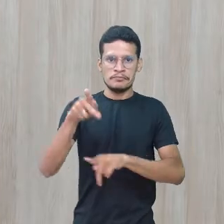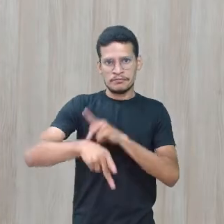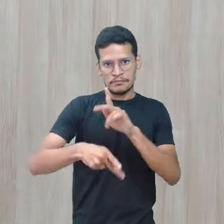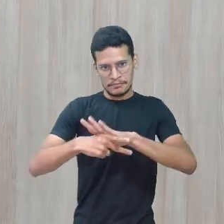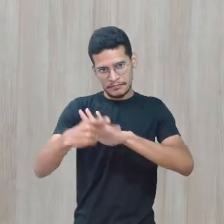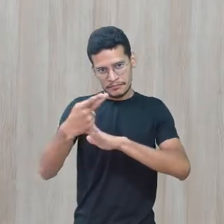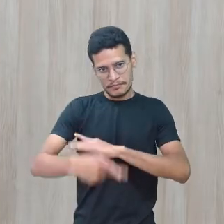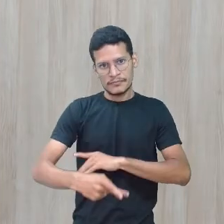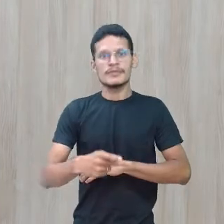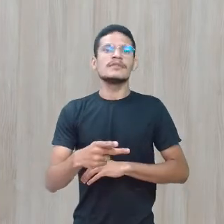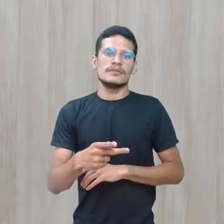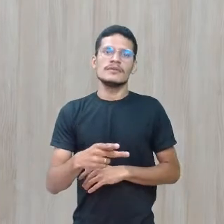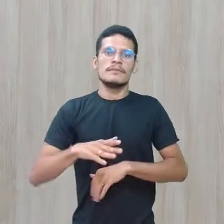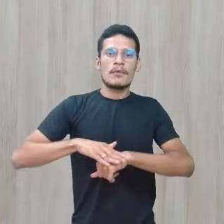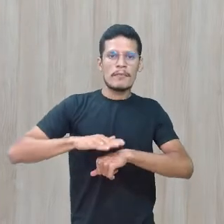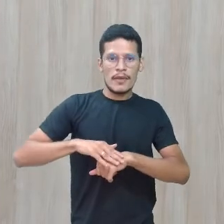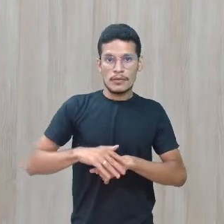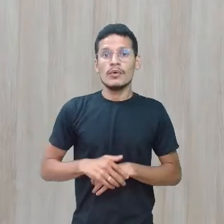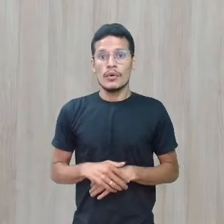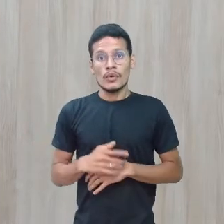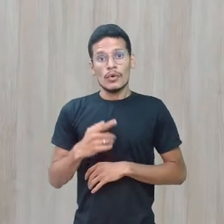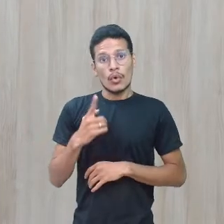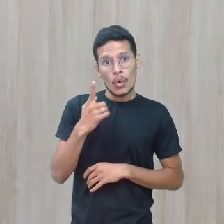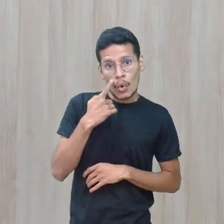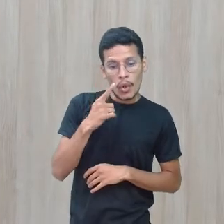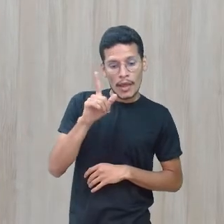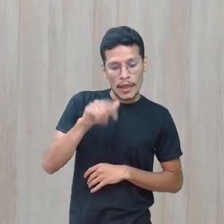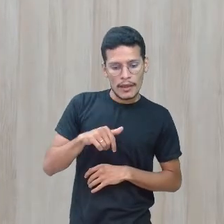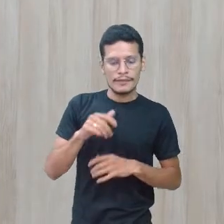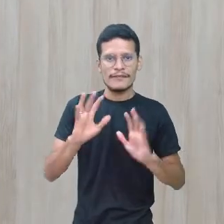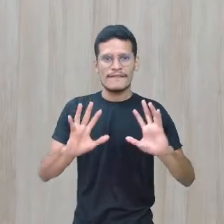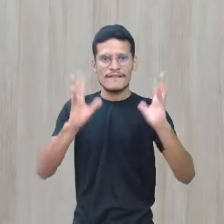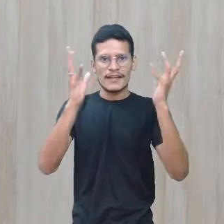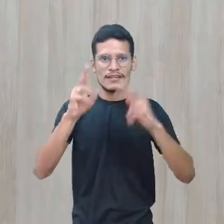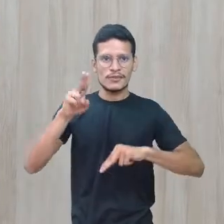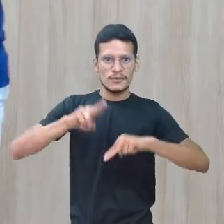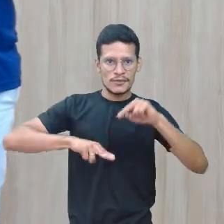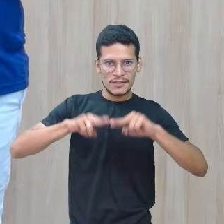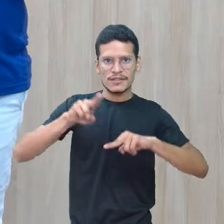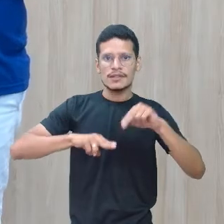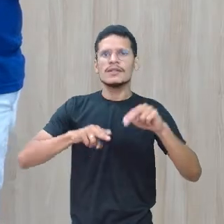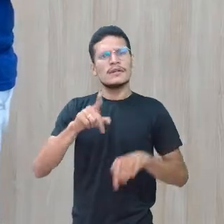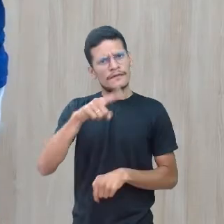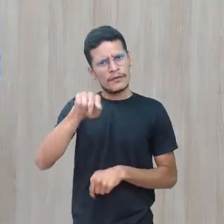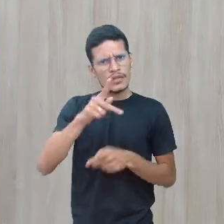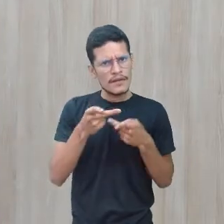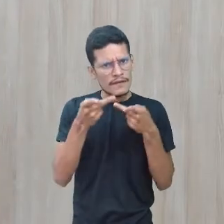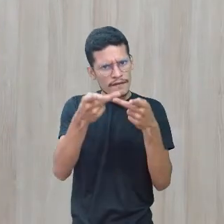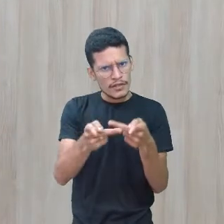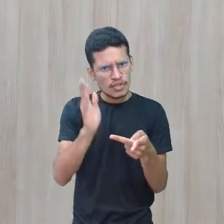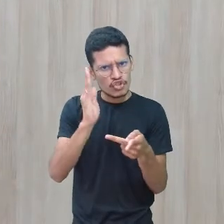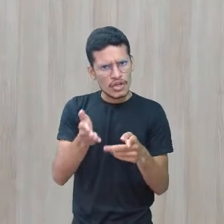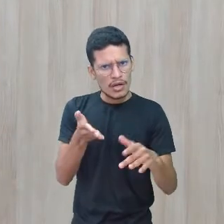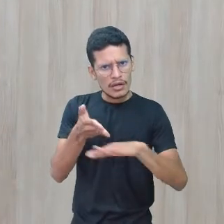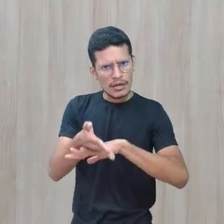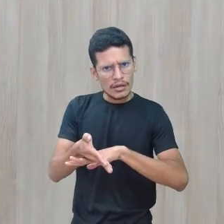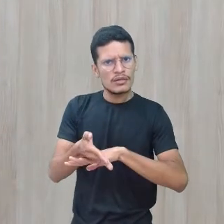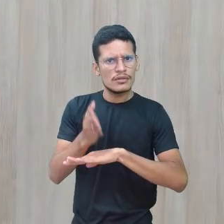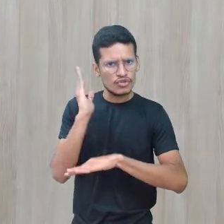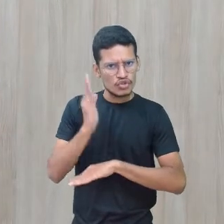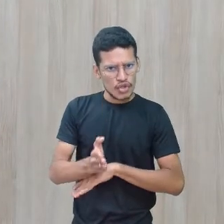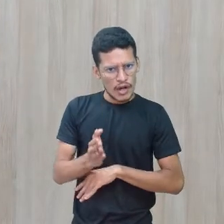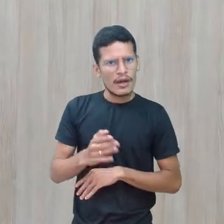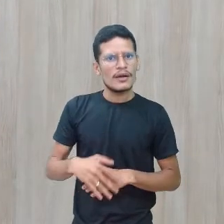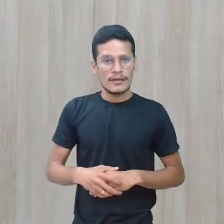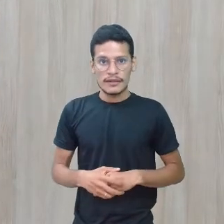né, do momento, né, das festividades juninas aí. Então, você já visitou o Sítio da Trindade? Você já visitou esse